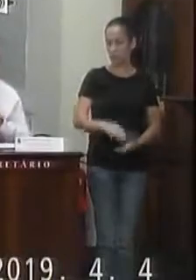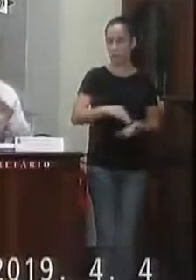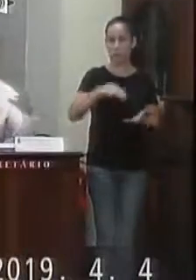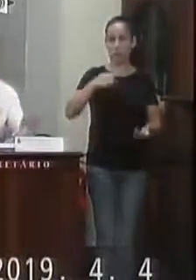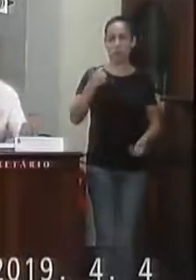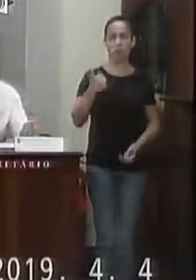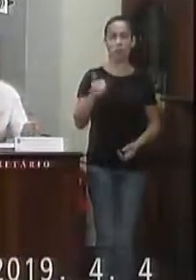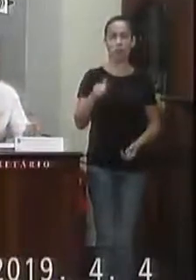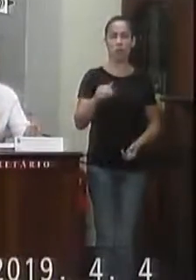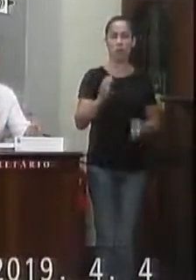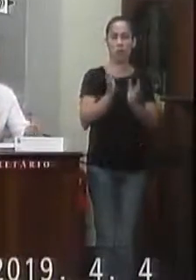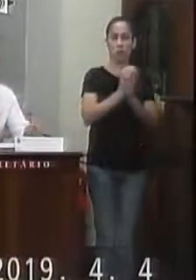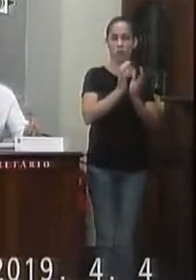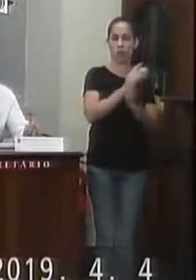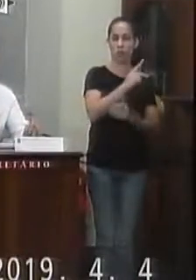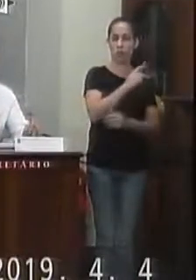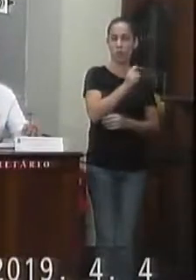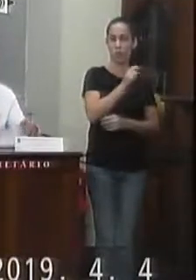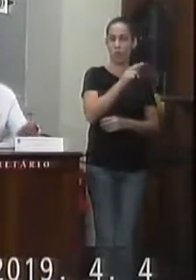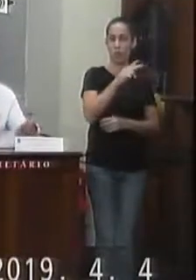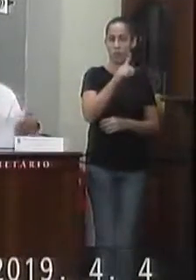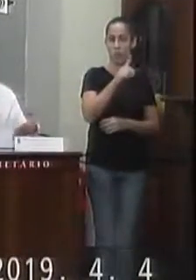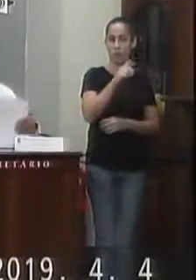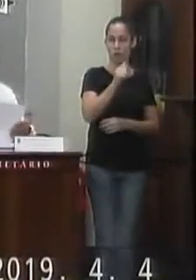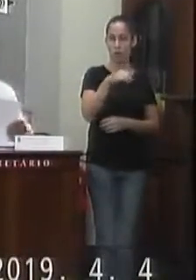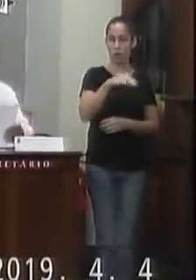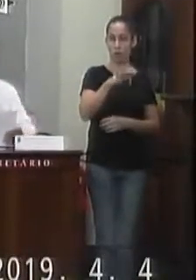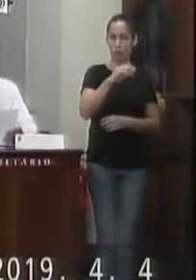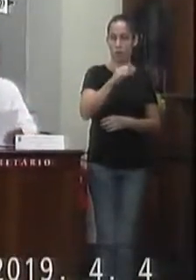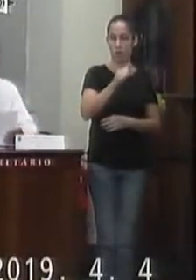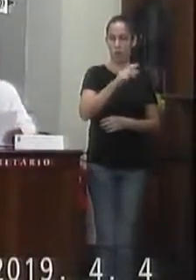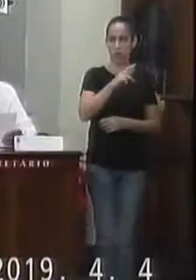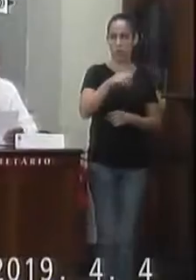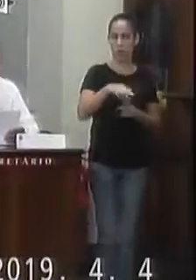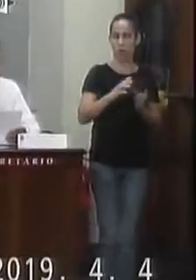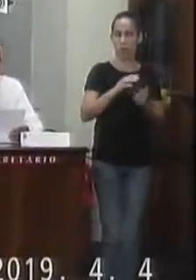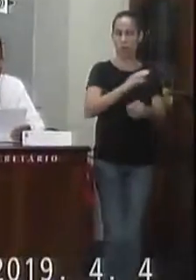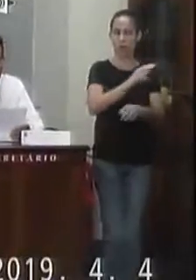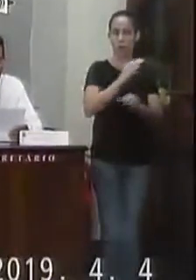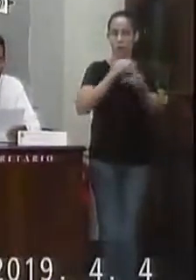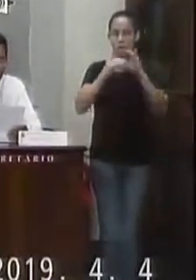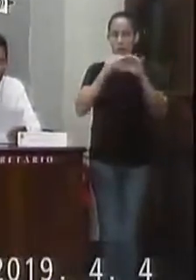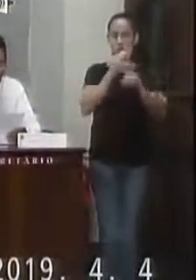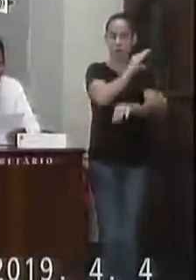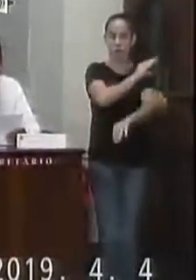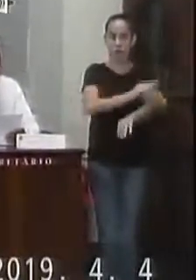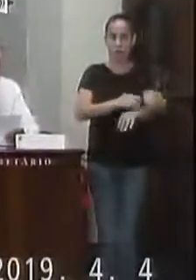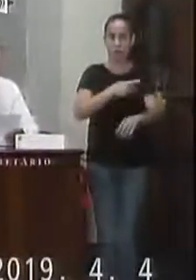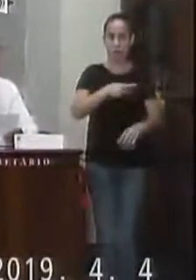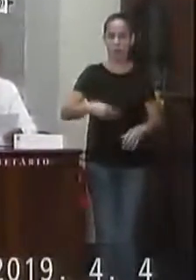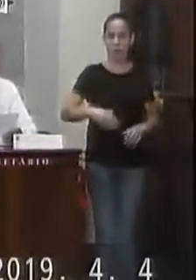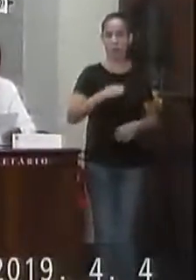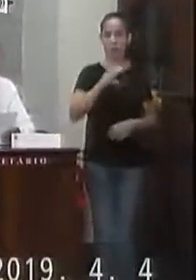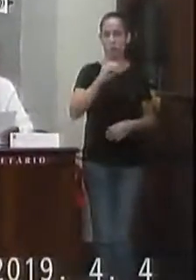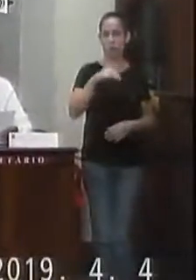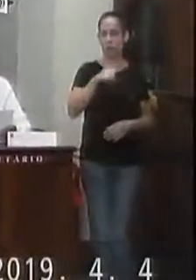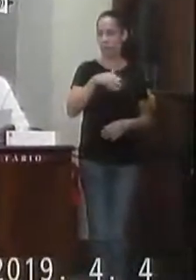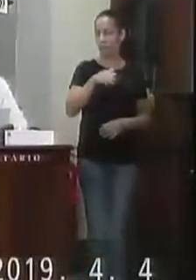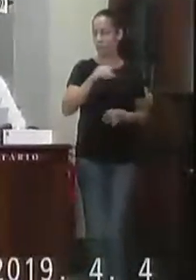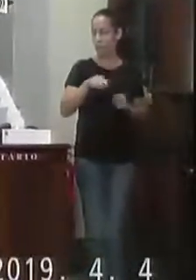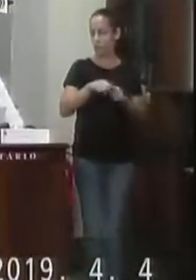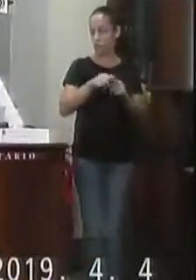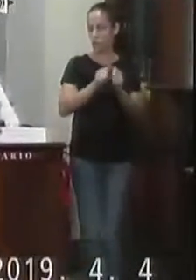Memorando 11 da Comissão Parlamentar de Educação e Cultura, do presidente da comissão, o professor Rafael, fazem membro